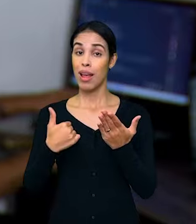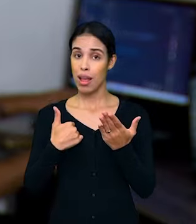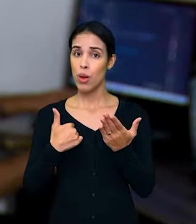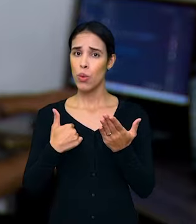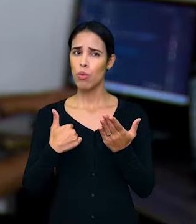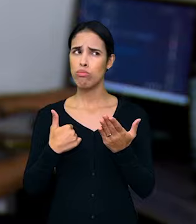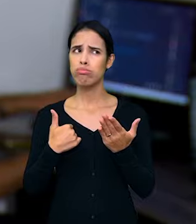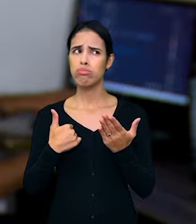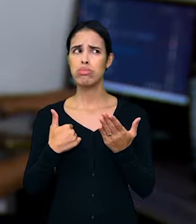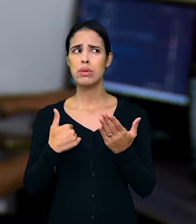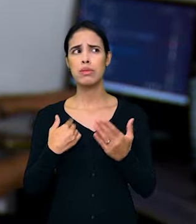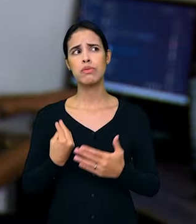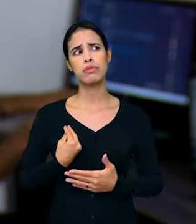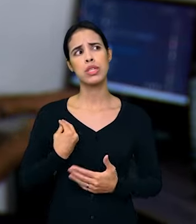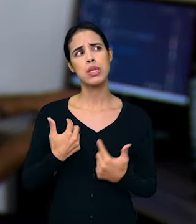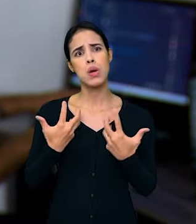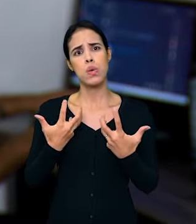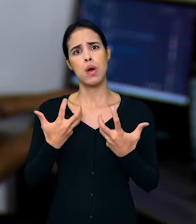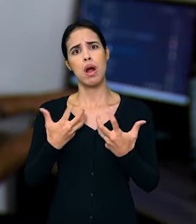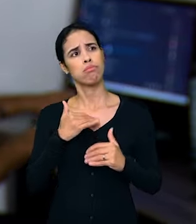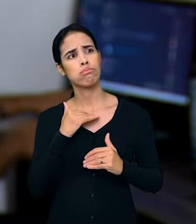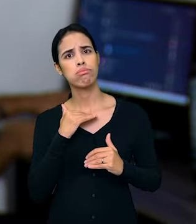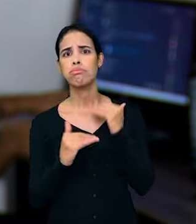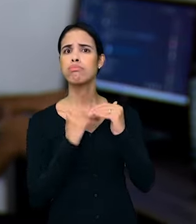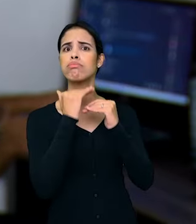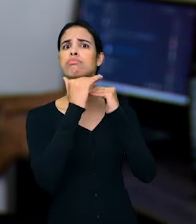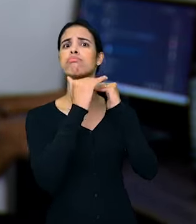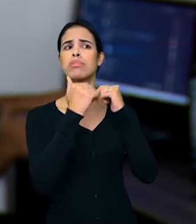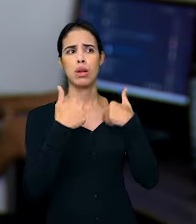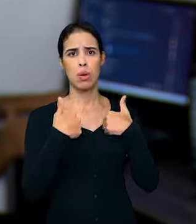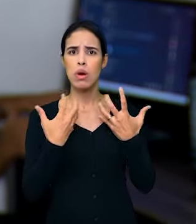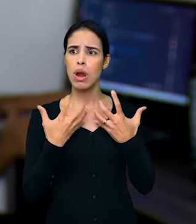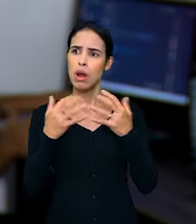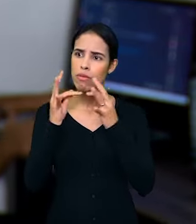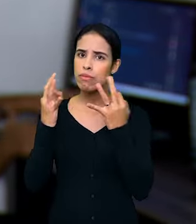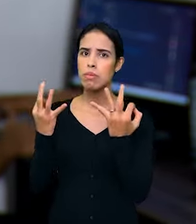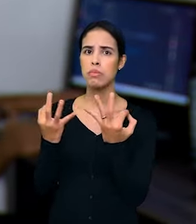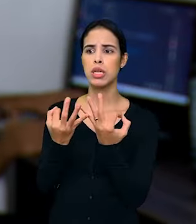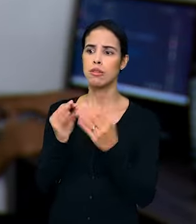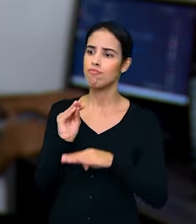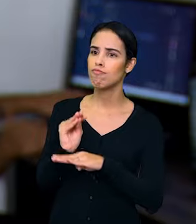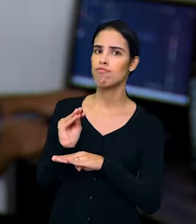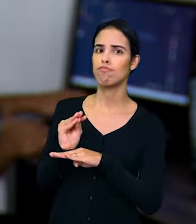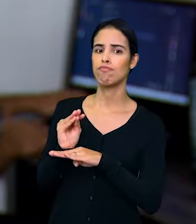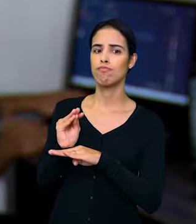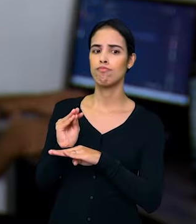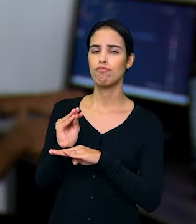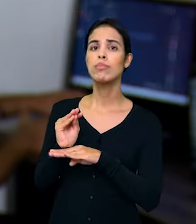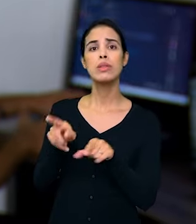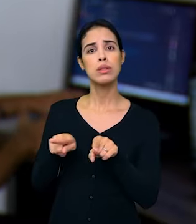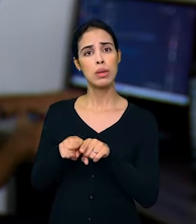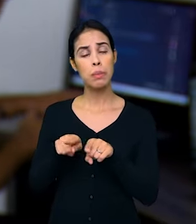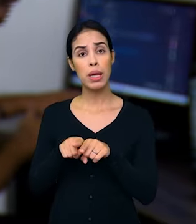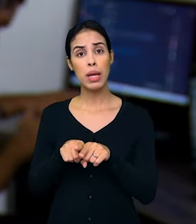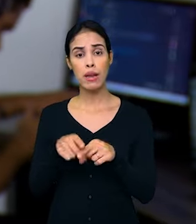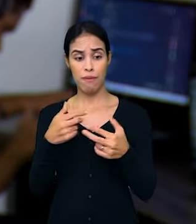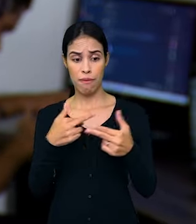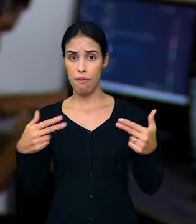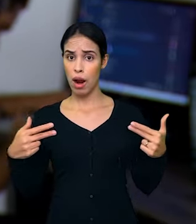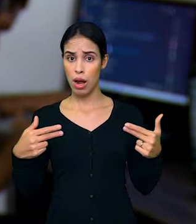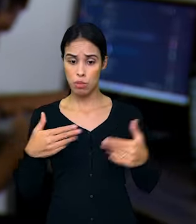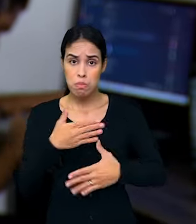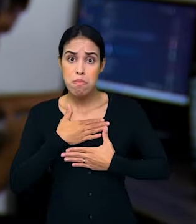eu tenho esse propósito mesmo na minha vida de crescer e de criar uma família, né? Então, assim, de criar minhas